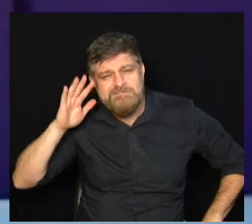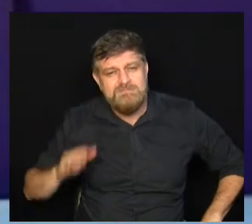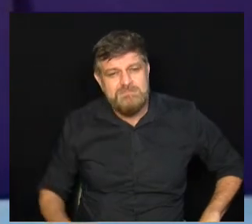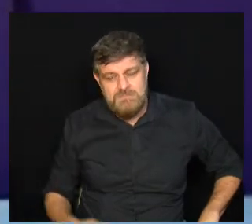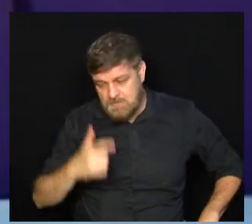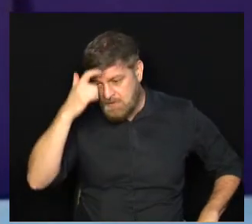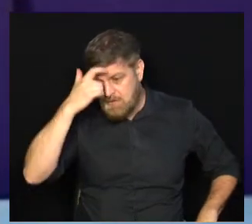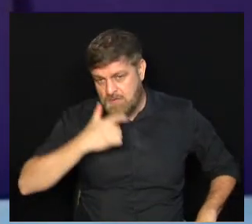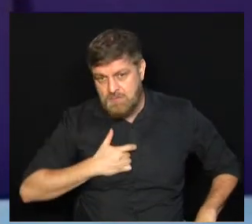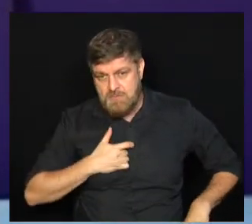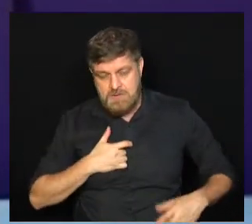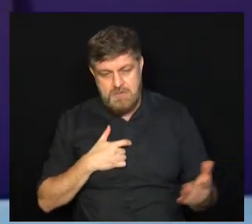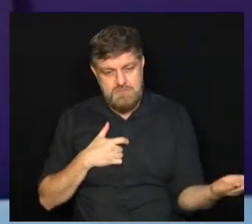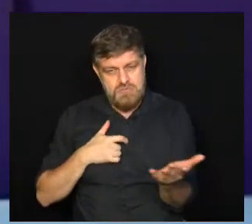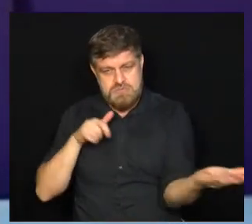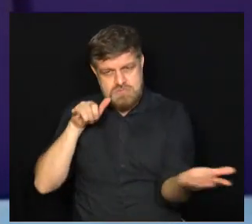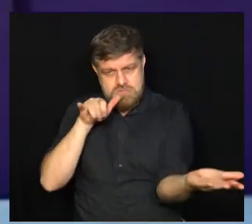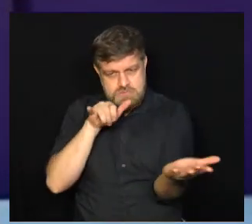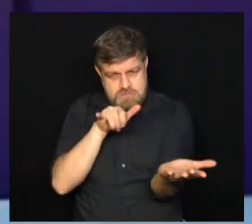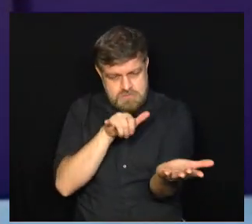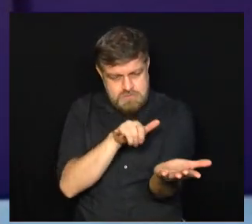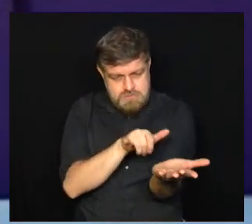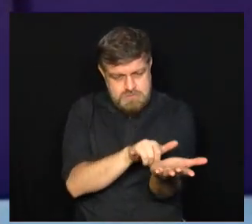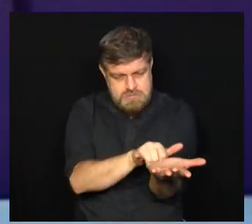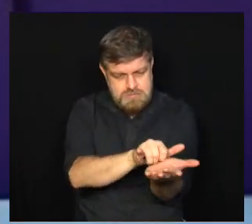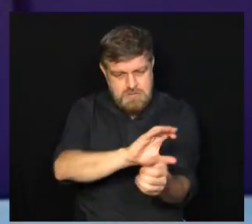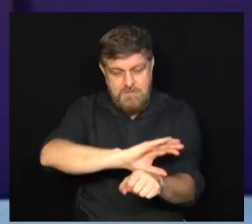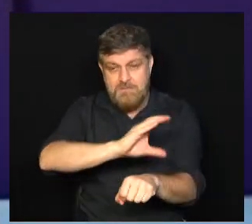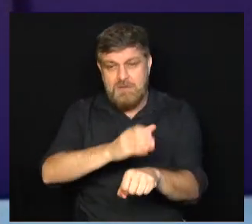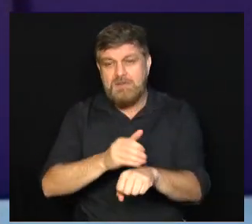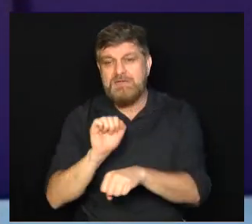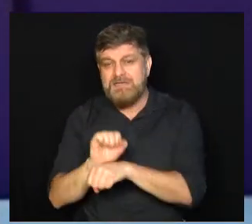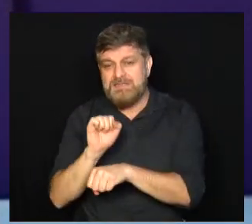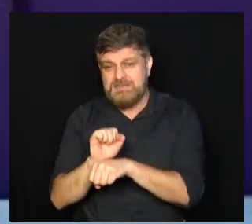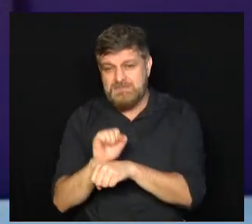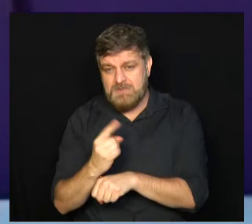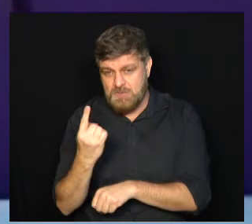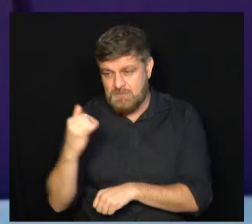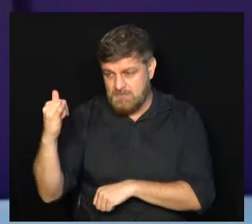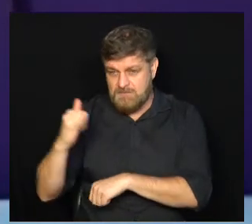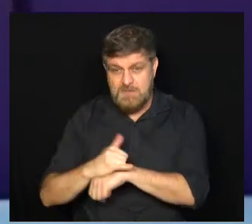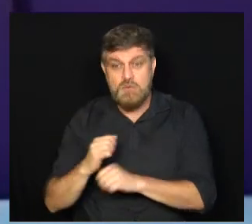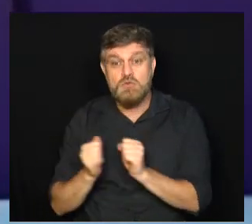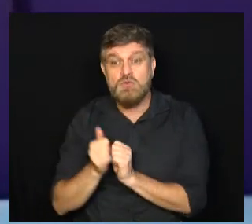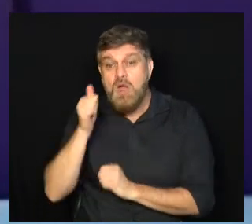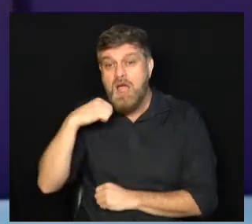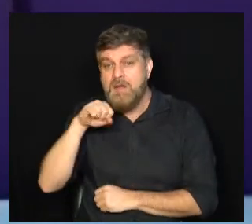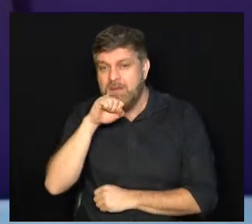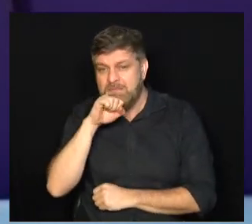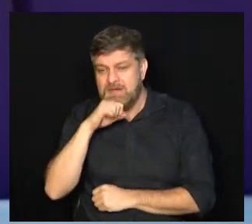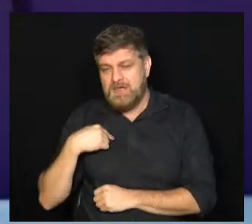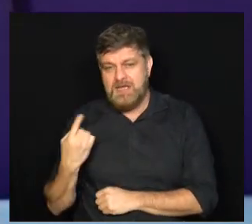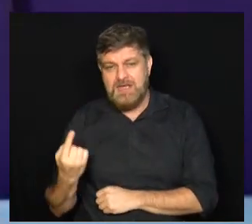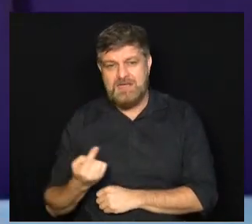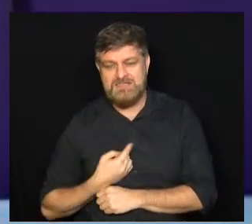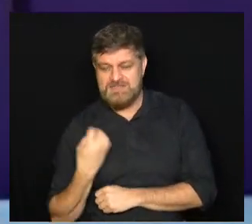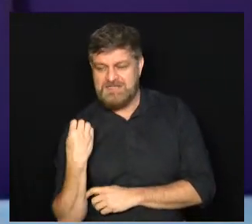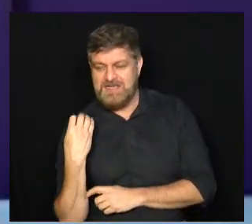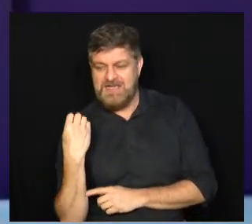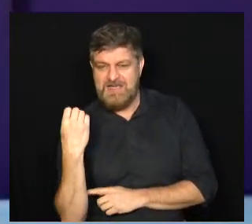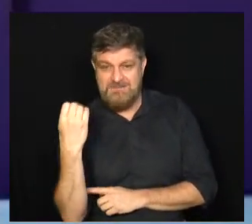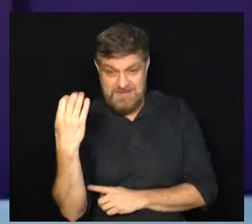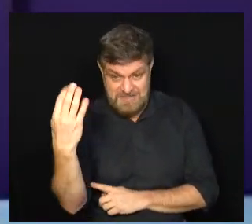no aeroporto de Viracopos, inclusive, esperando para pegar um voo junto com a minha mãe, íamos viajar, passar as férias